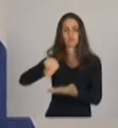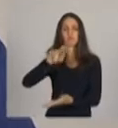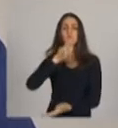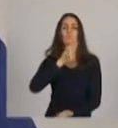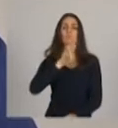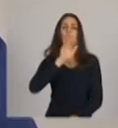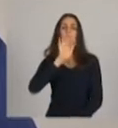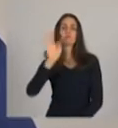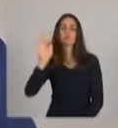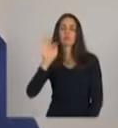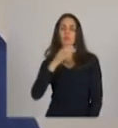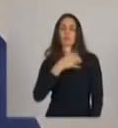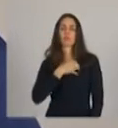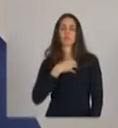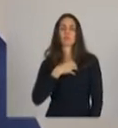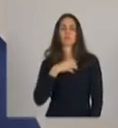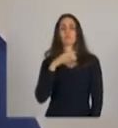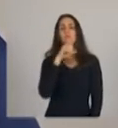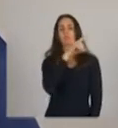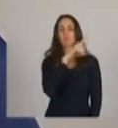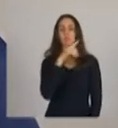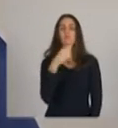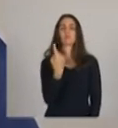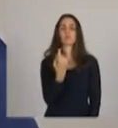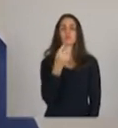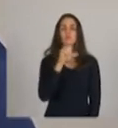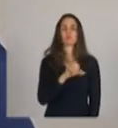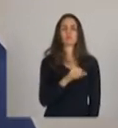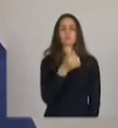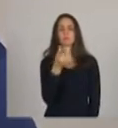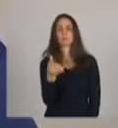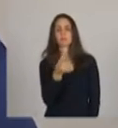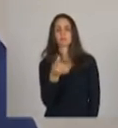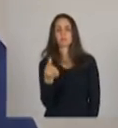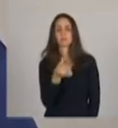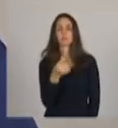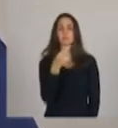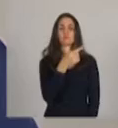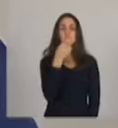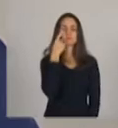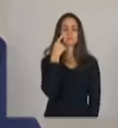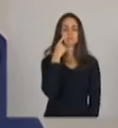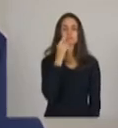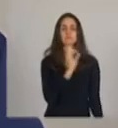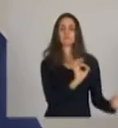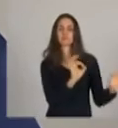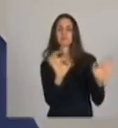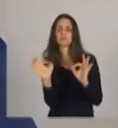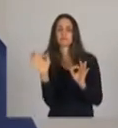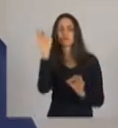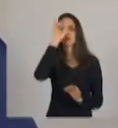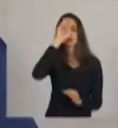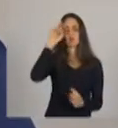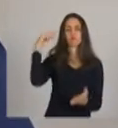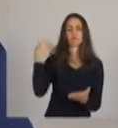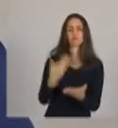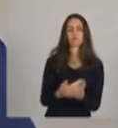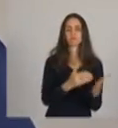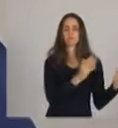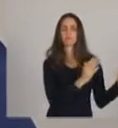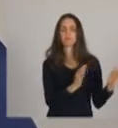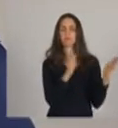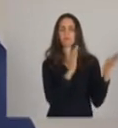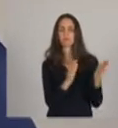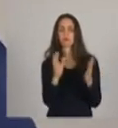da Bahia, a UFBA, em 1976. Então, assim, nós vamos vendo que esse movimento